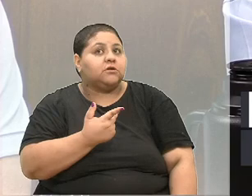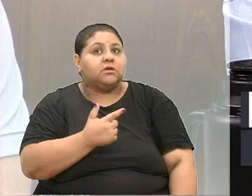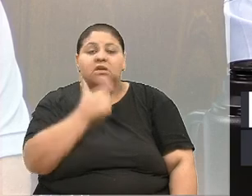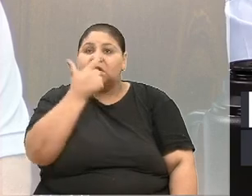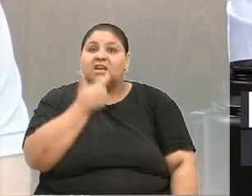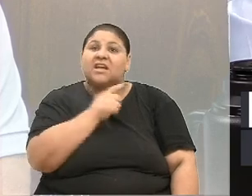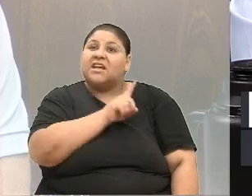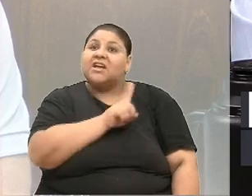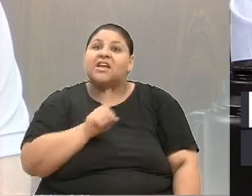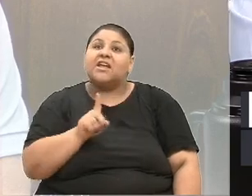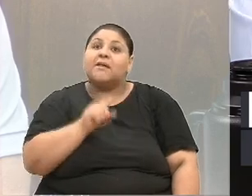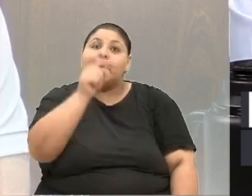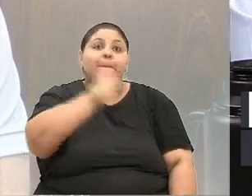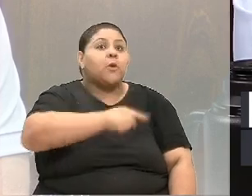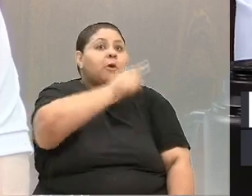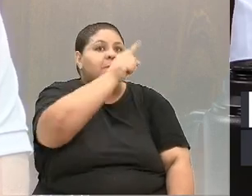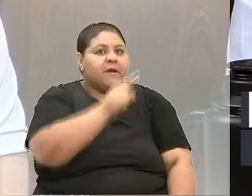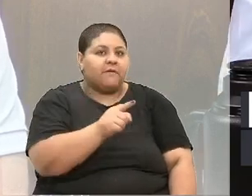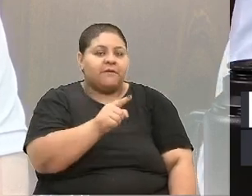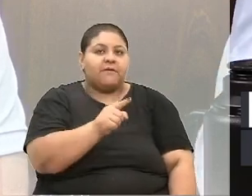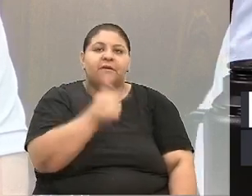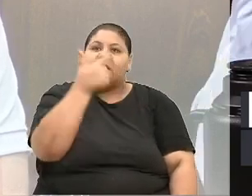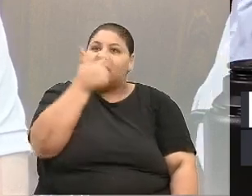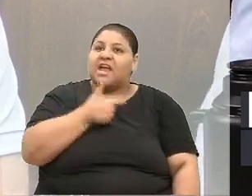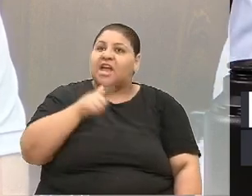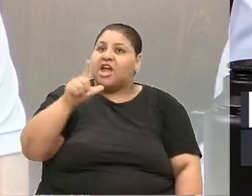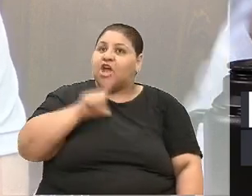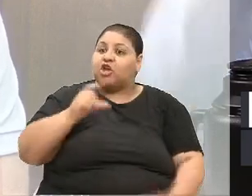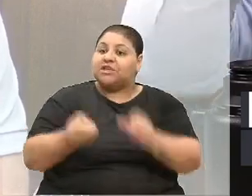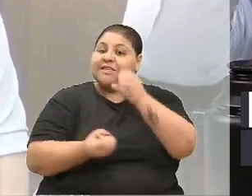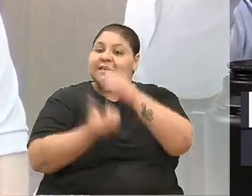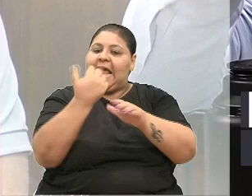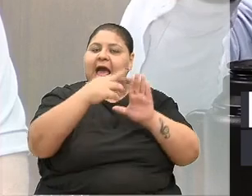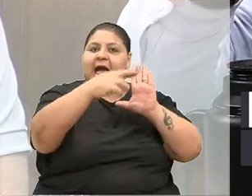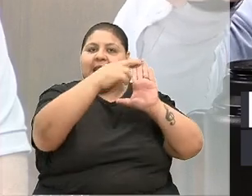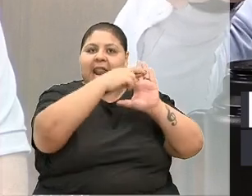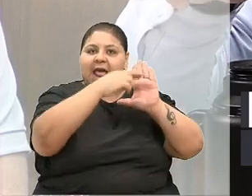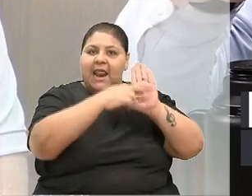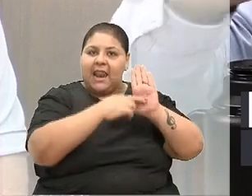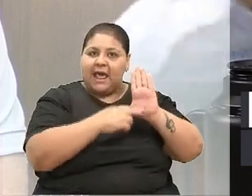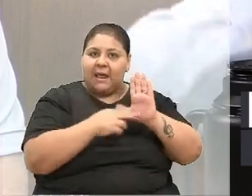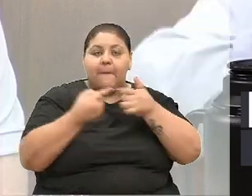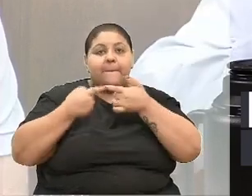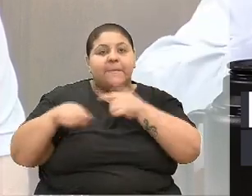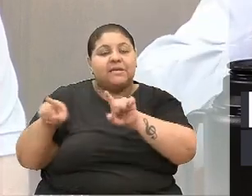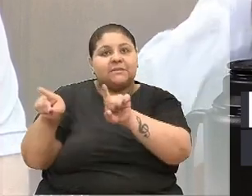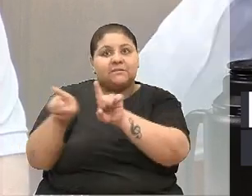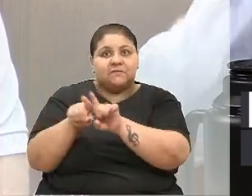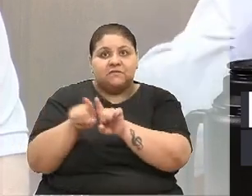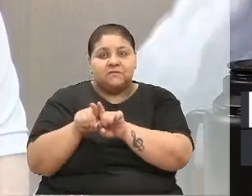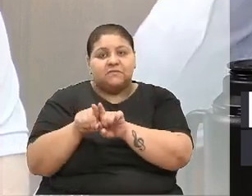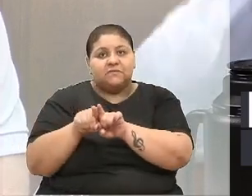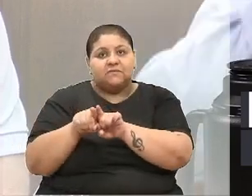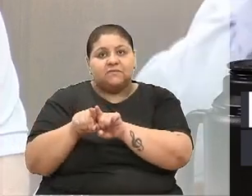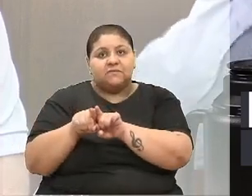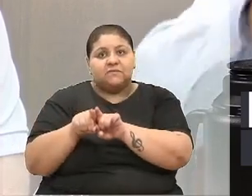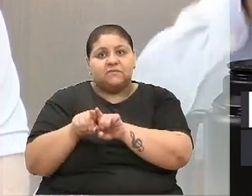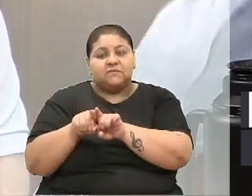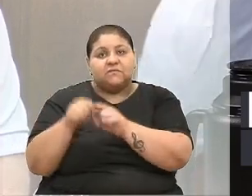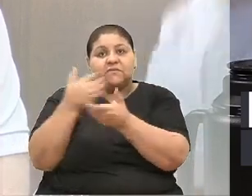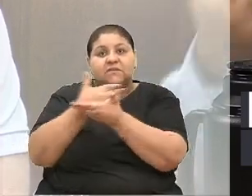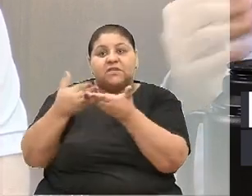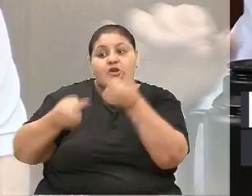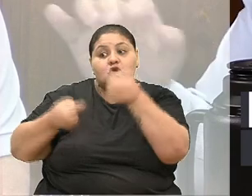que não é proibir. Eu acho que nós temos que criar regras, mas, ao mesmo tempo, trazer para o debate